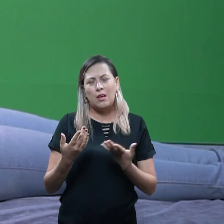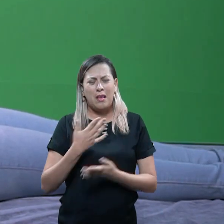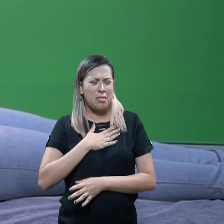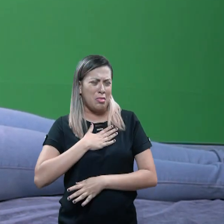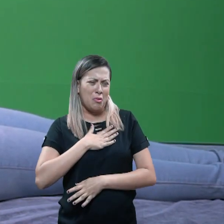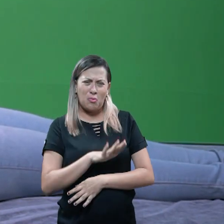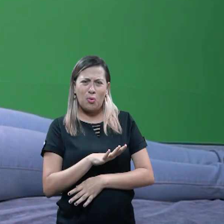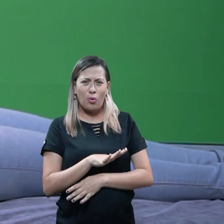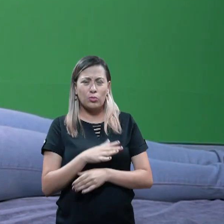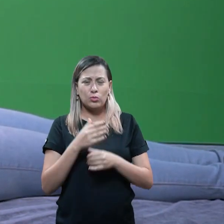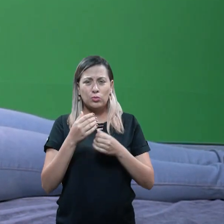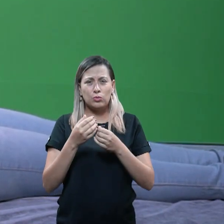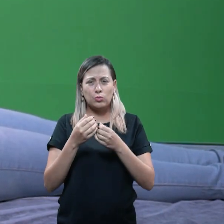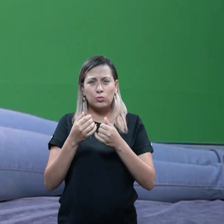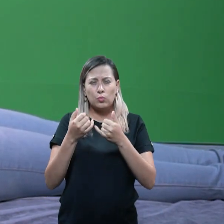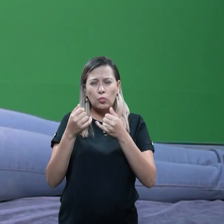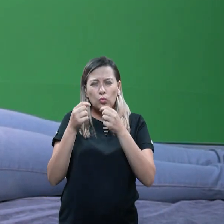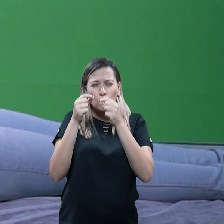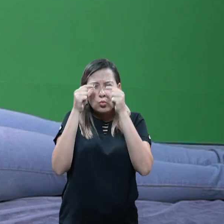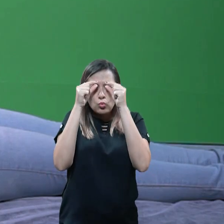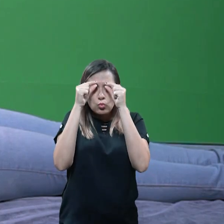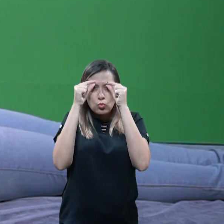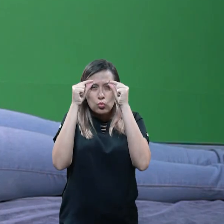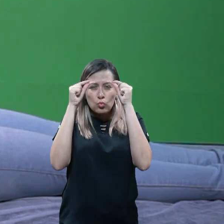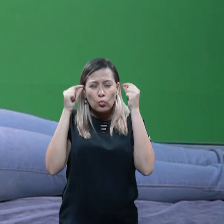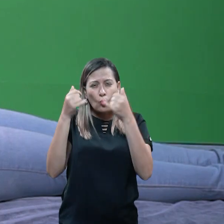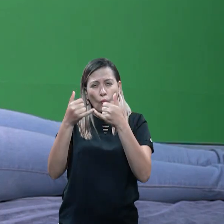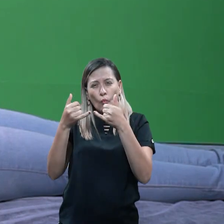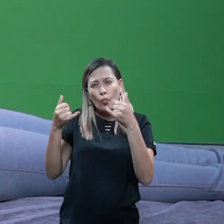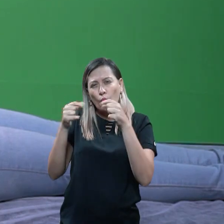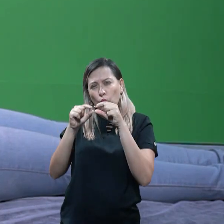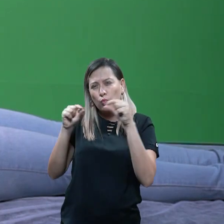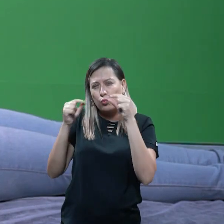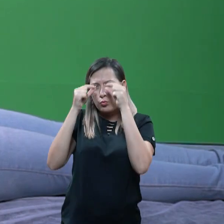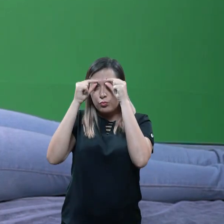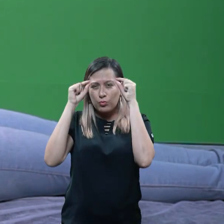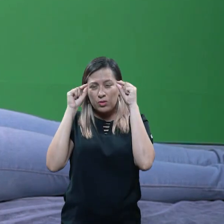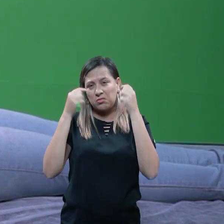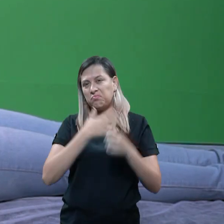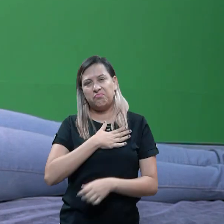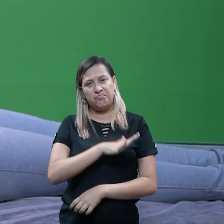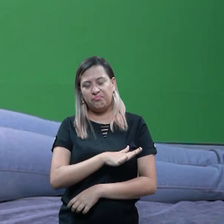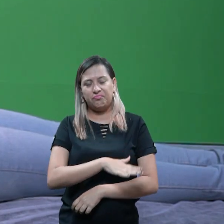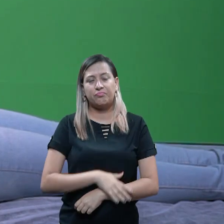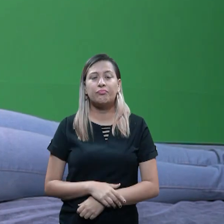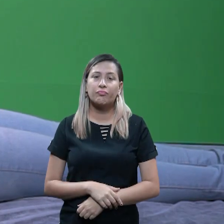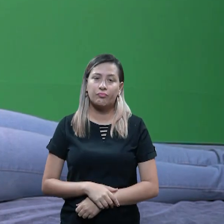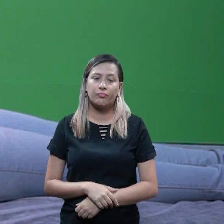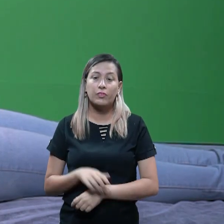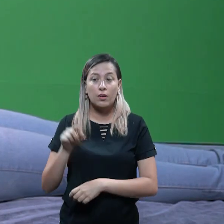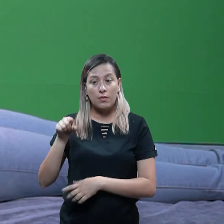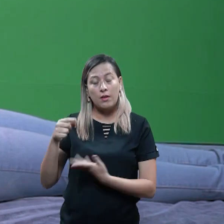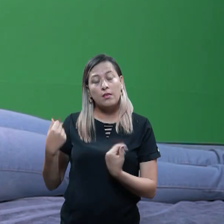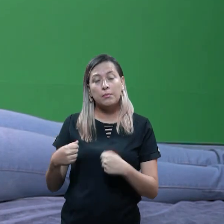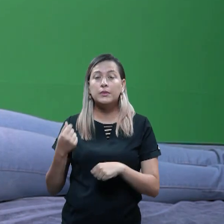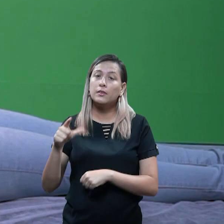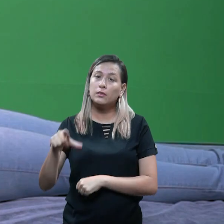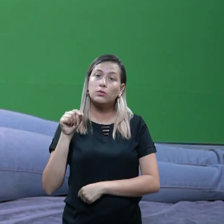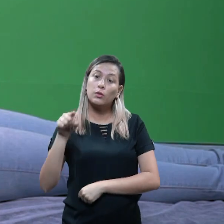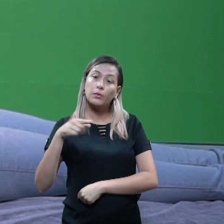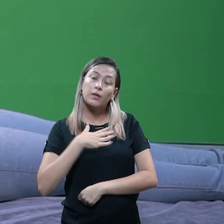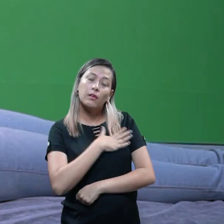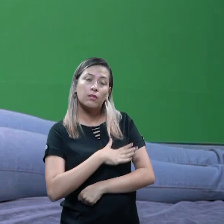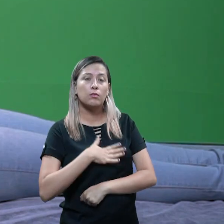sobrancelha fina. Como a sobrancelha dela vai ter que ficar do jeito que ela gosta, ela que vai usar, né?